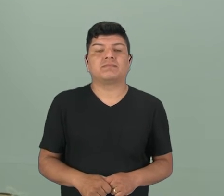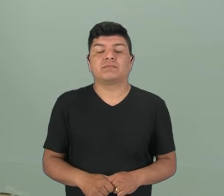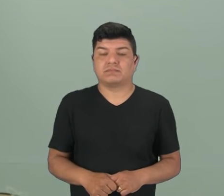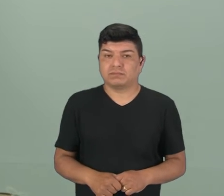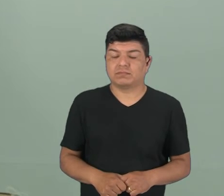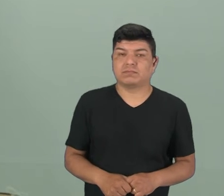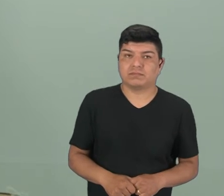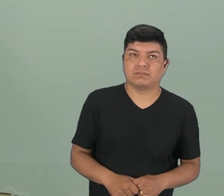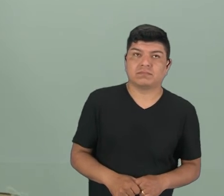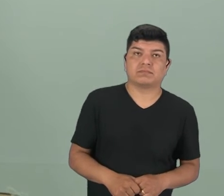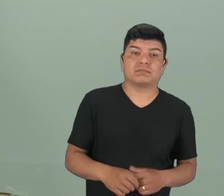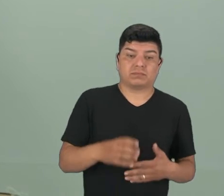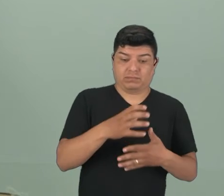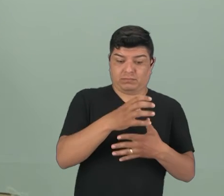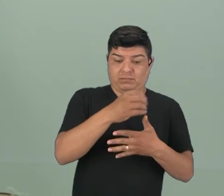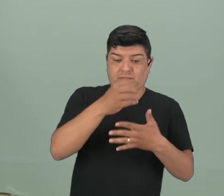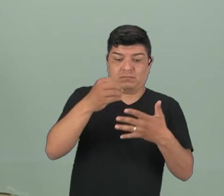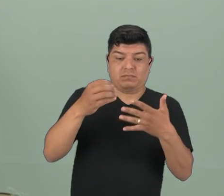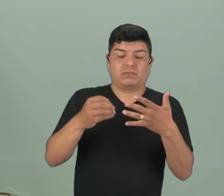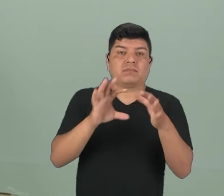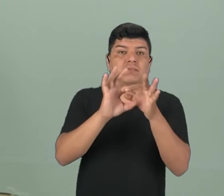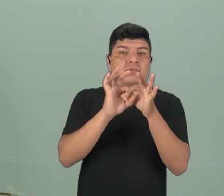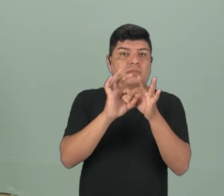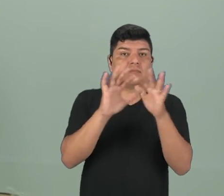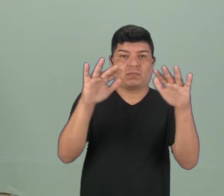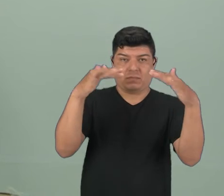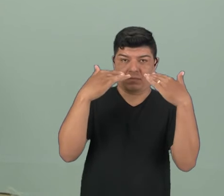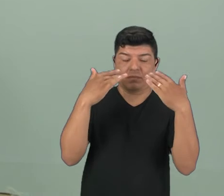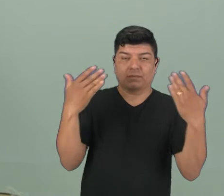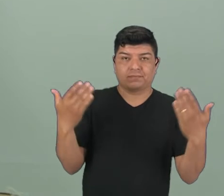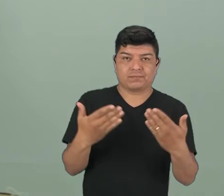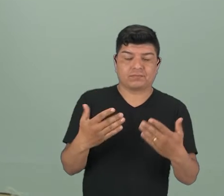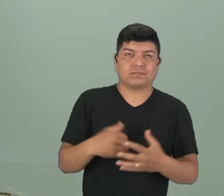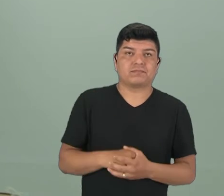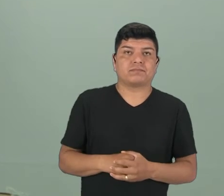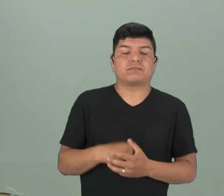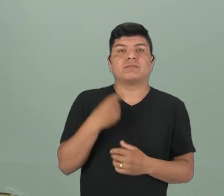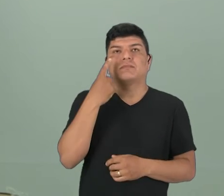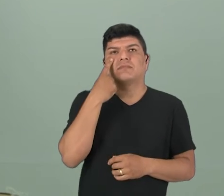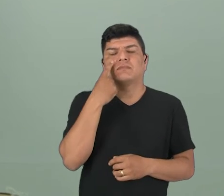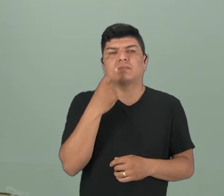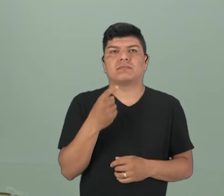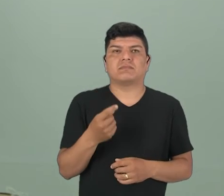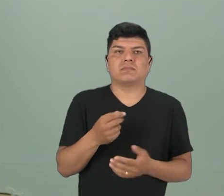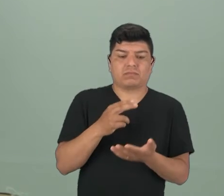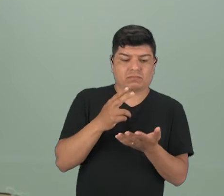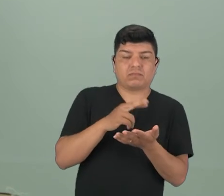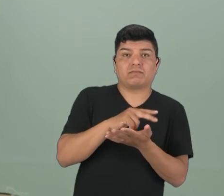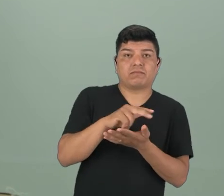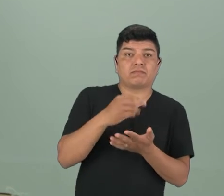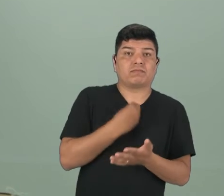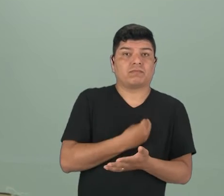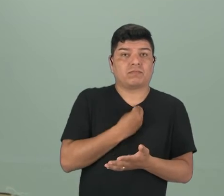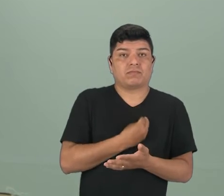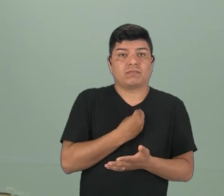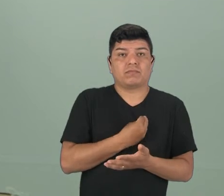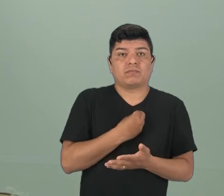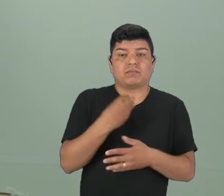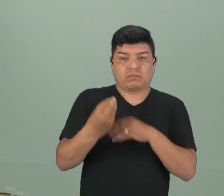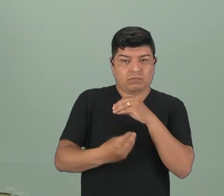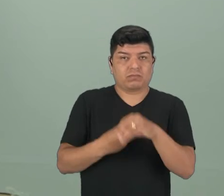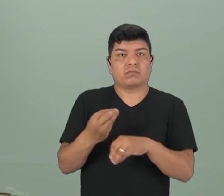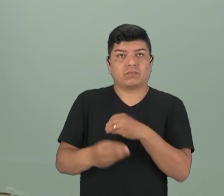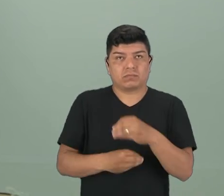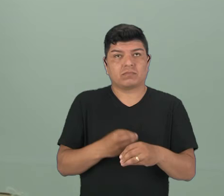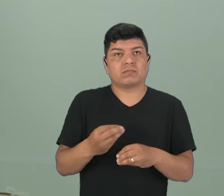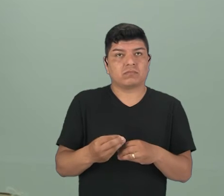Então, olha só, as cadeias interligadas aí. Voltando aqui comigo agora. Vocês estão vendo quantos seres vivos estão envolvidos nessa